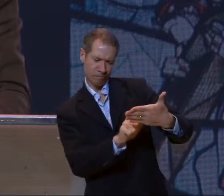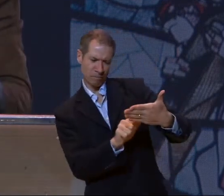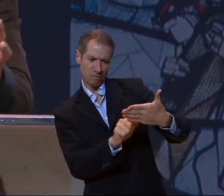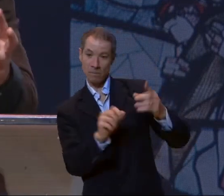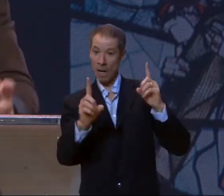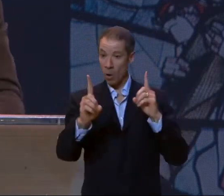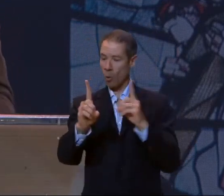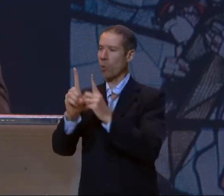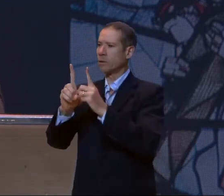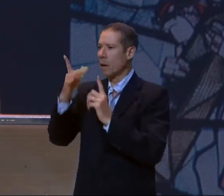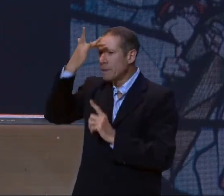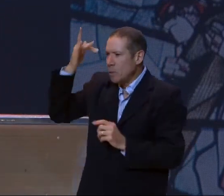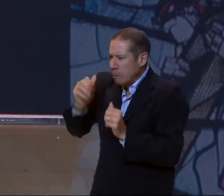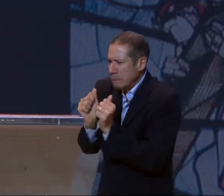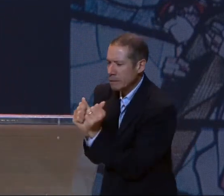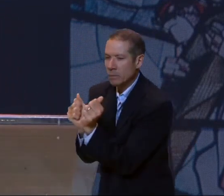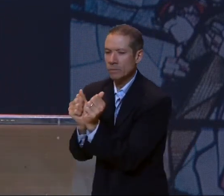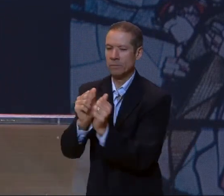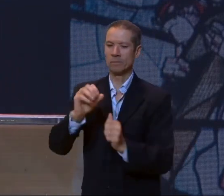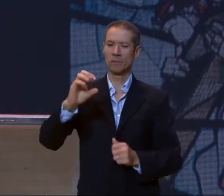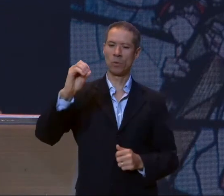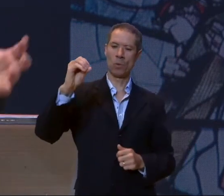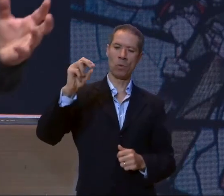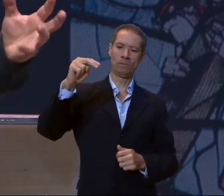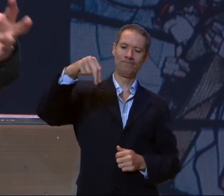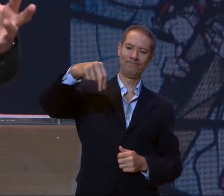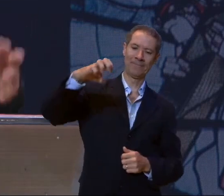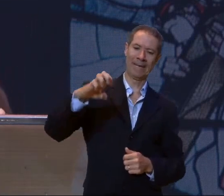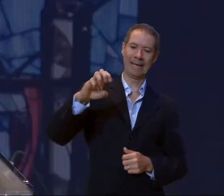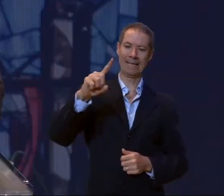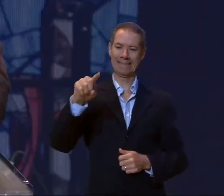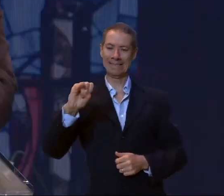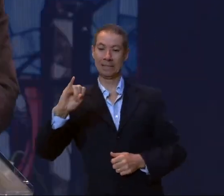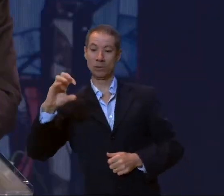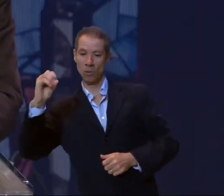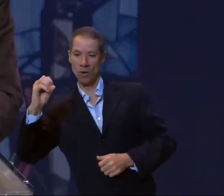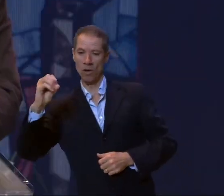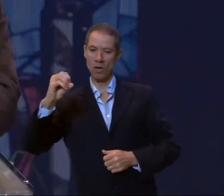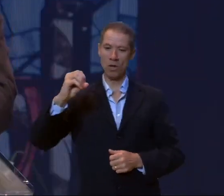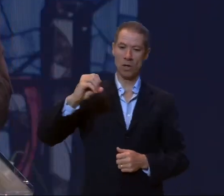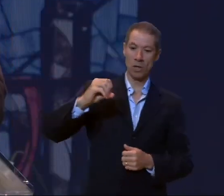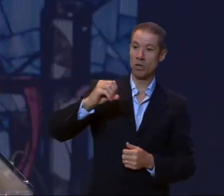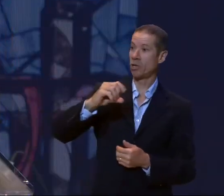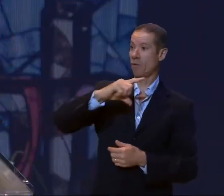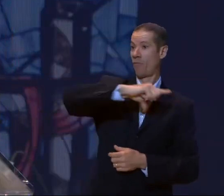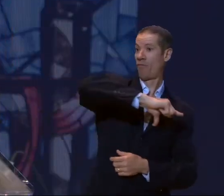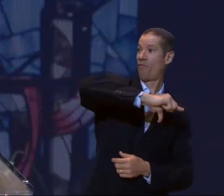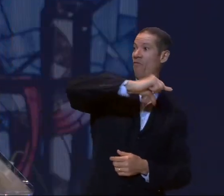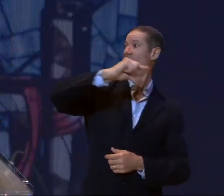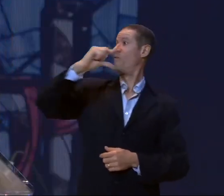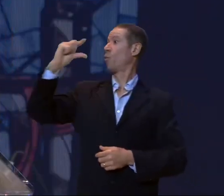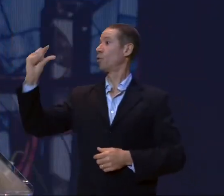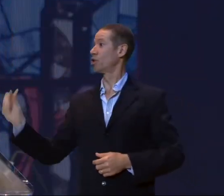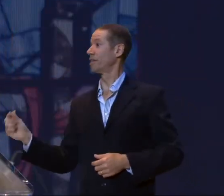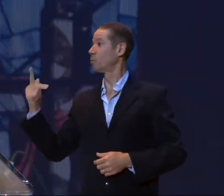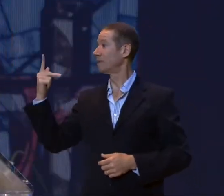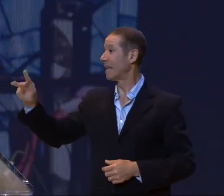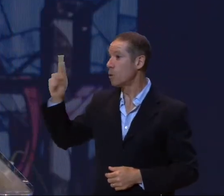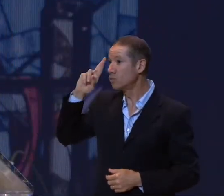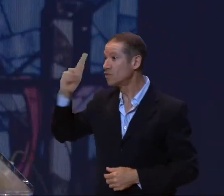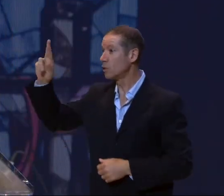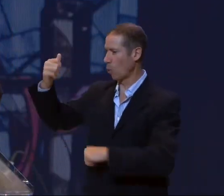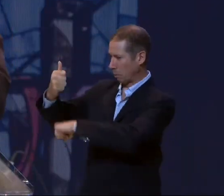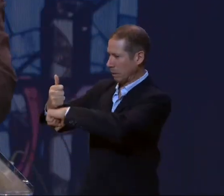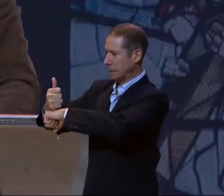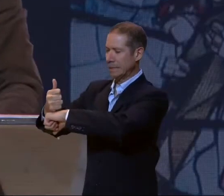encontra um escravo, Onésimo, que tinha fugido das terras do seu senhor Filemão, e por